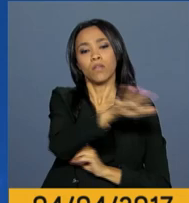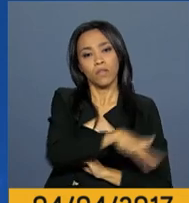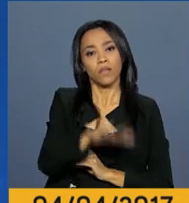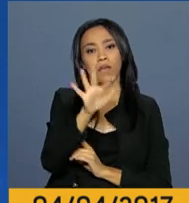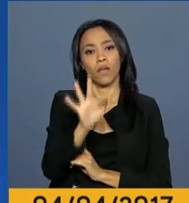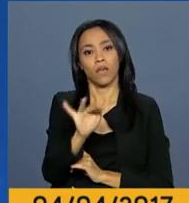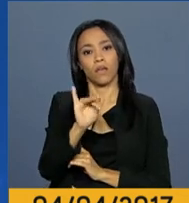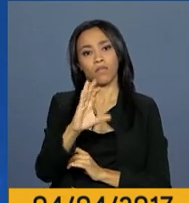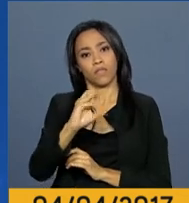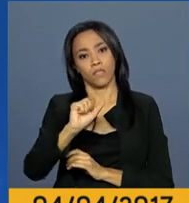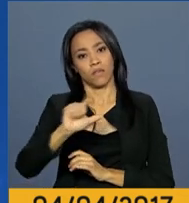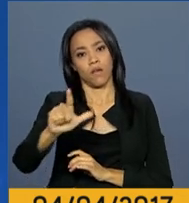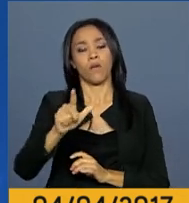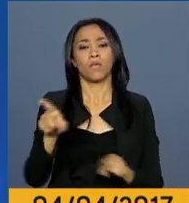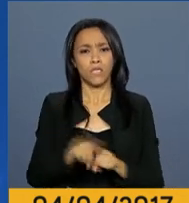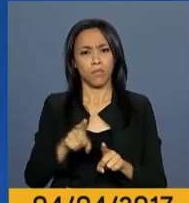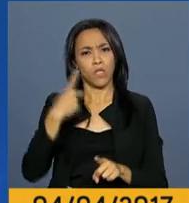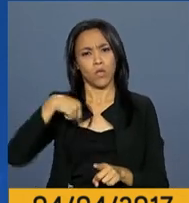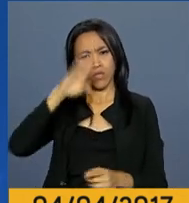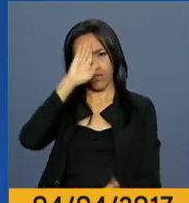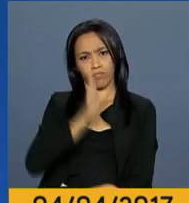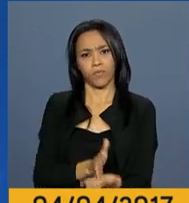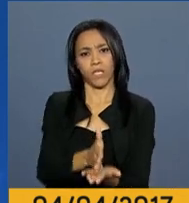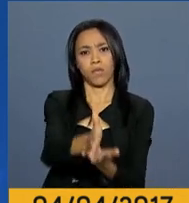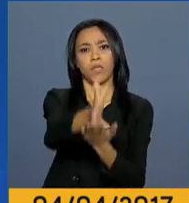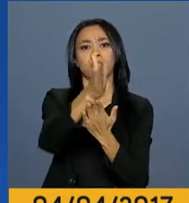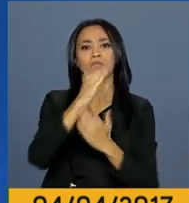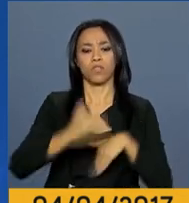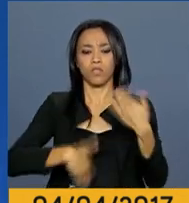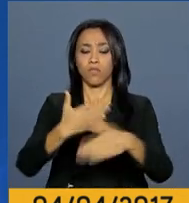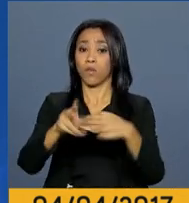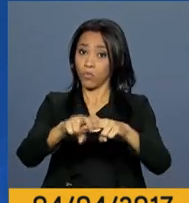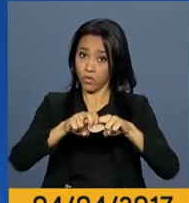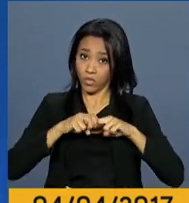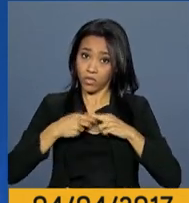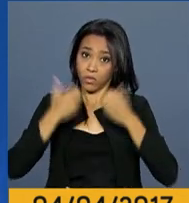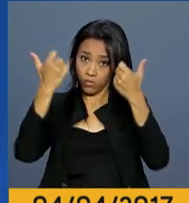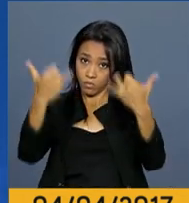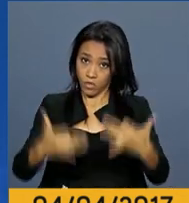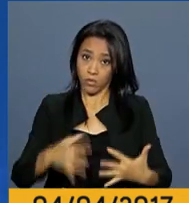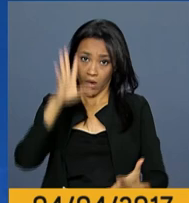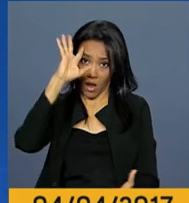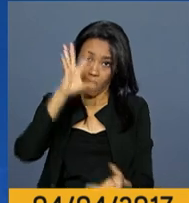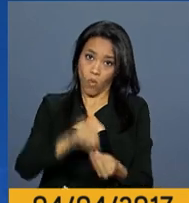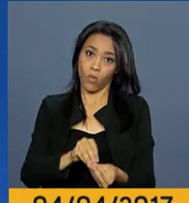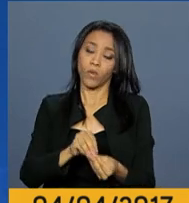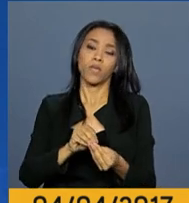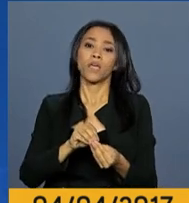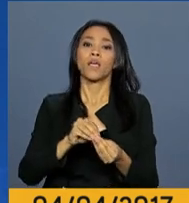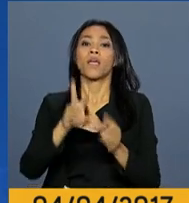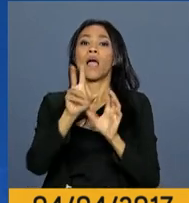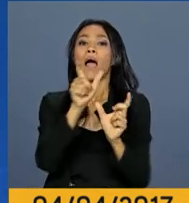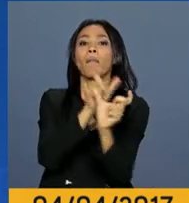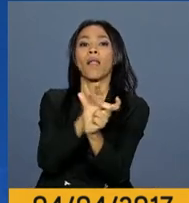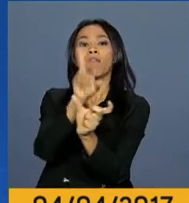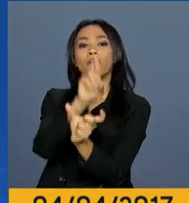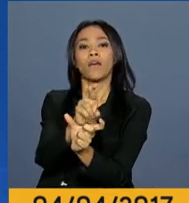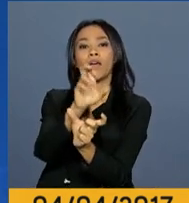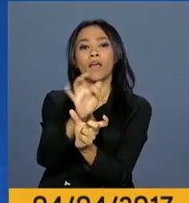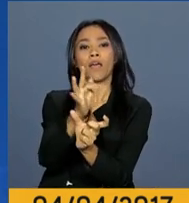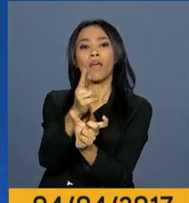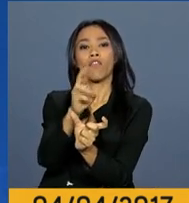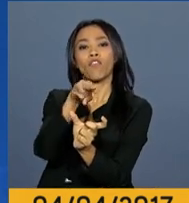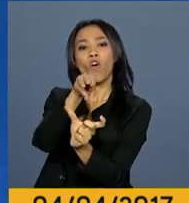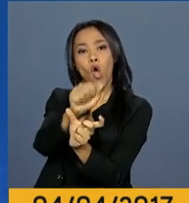da nossa determinação de crescer. Por isso que eu digo, para concluir, que reforma é a palavra de ordem